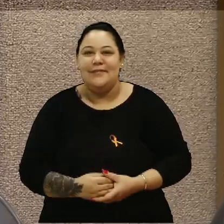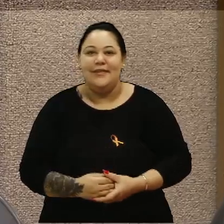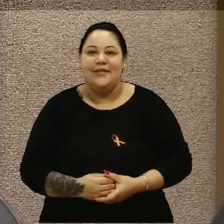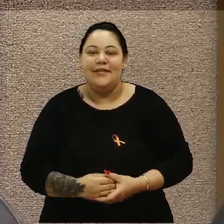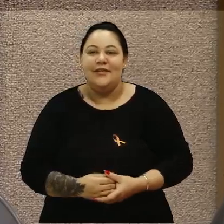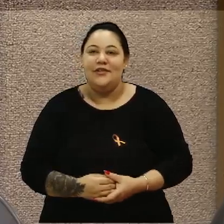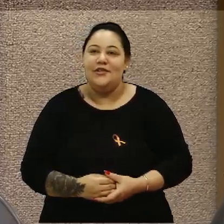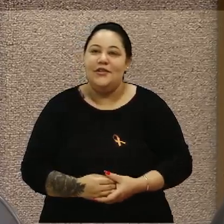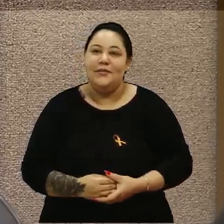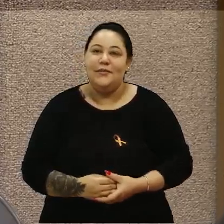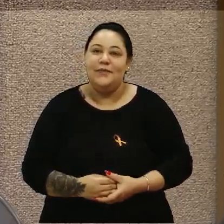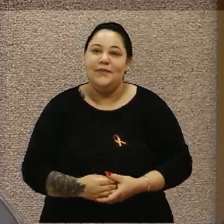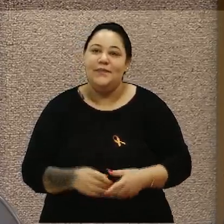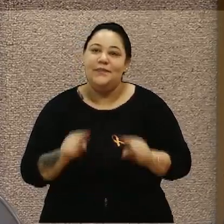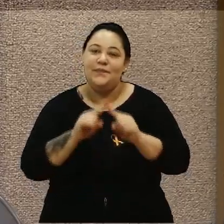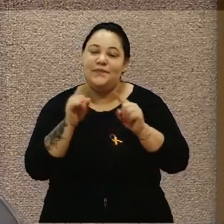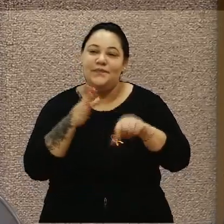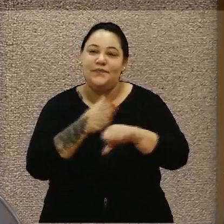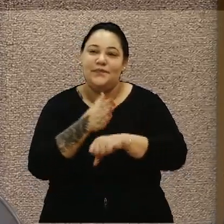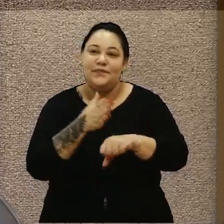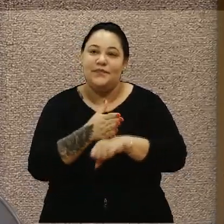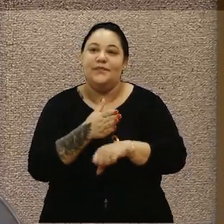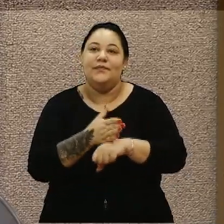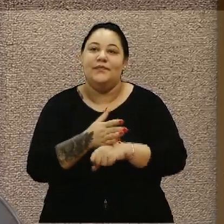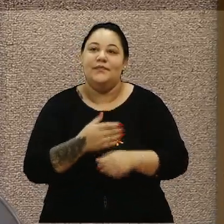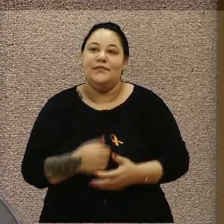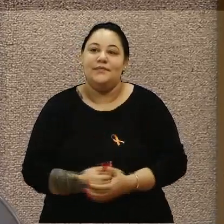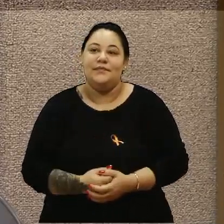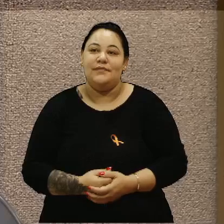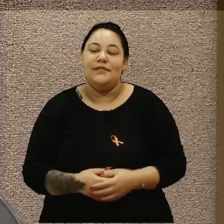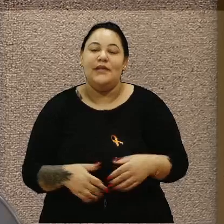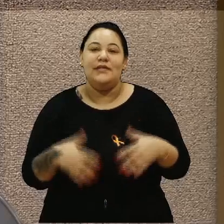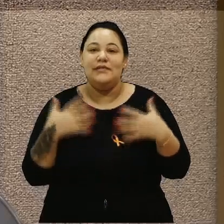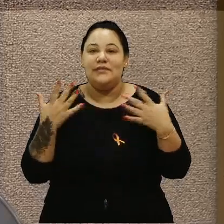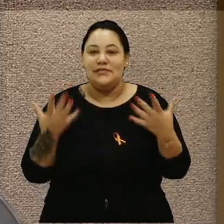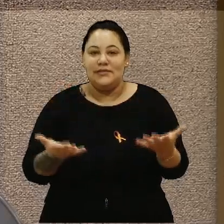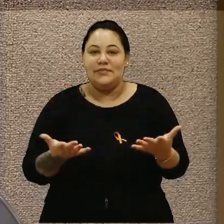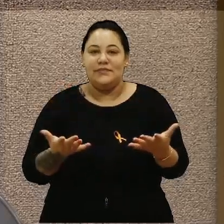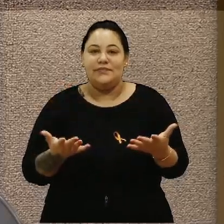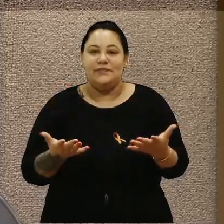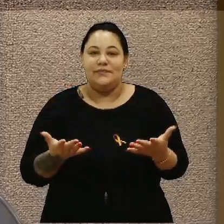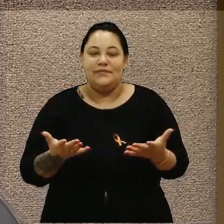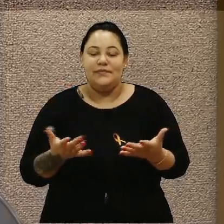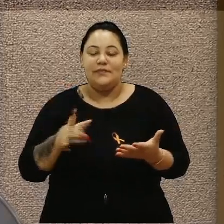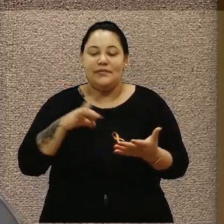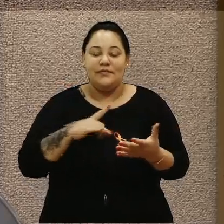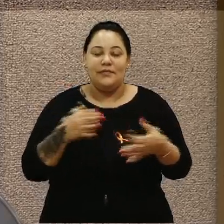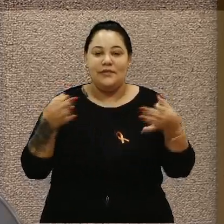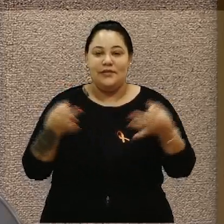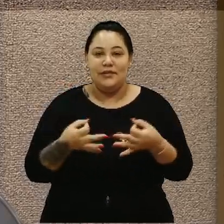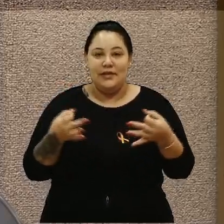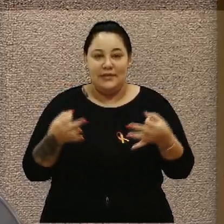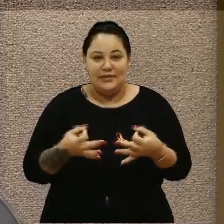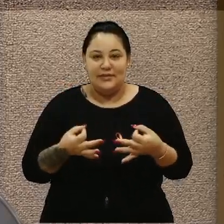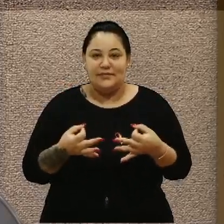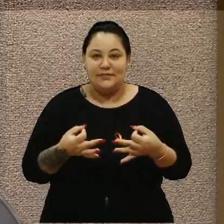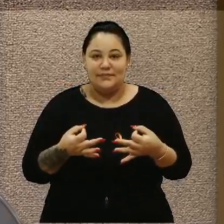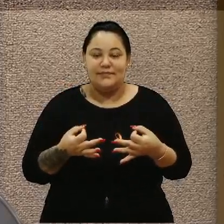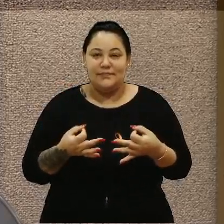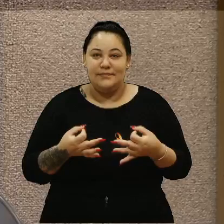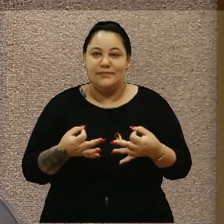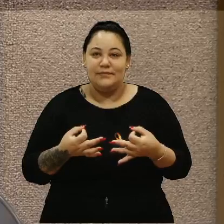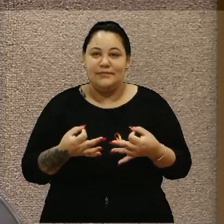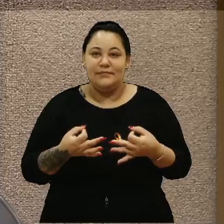Mas tudo bem, faz parte, né? Faz parte do jogo. Então, sem dúvida nenhuma, a partir do momento